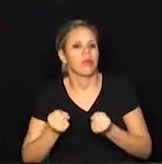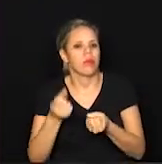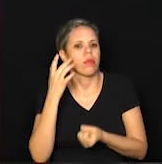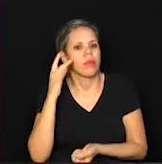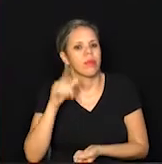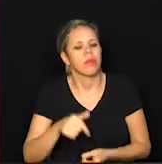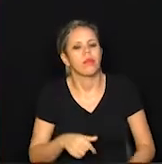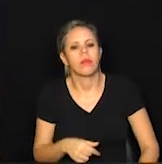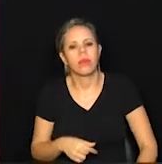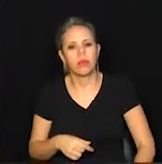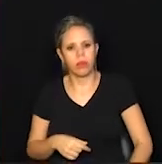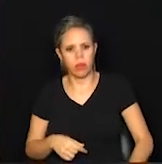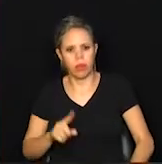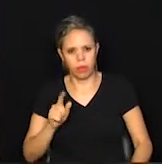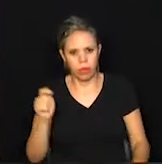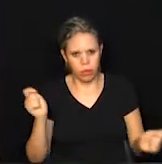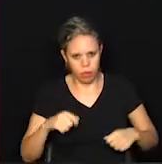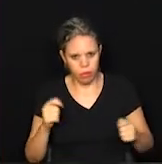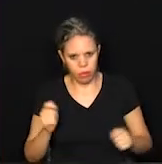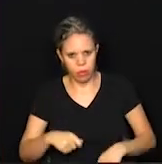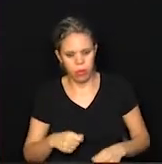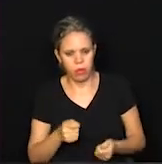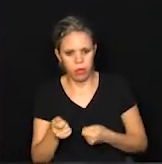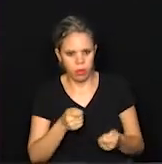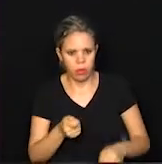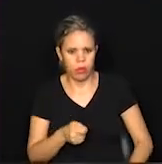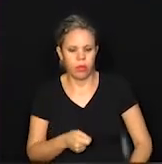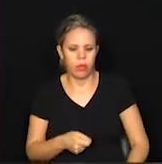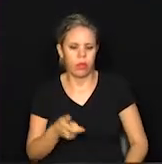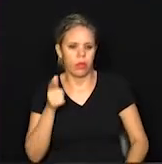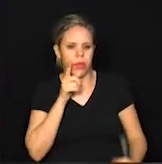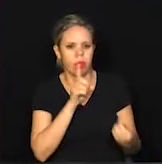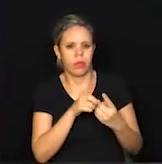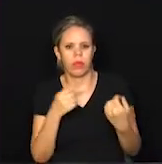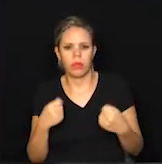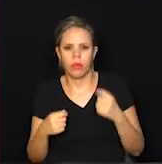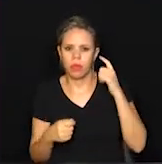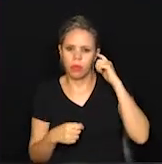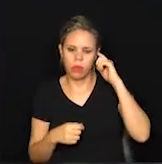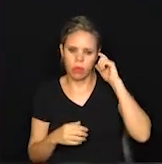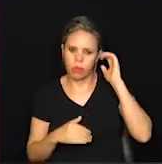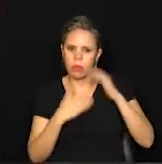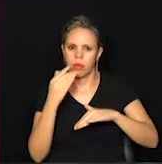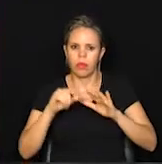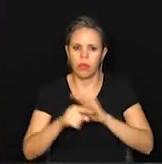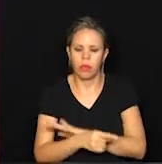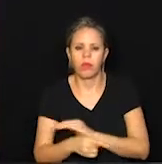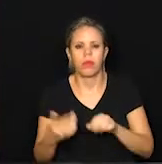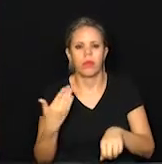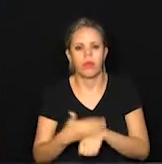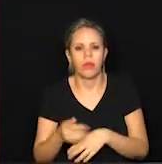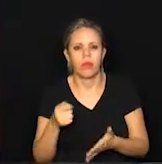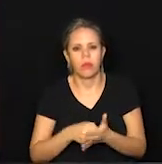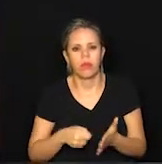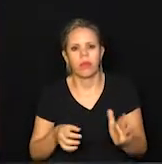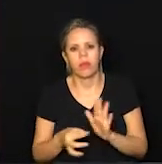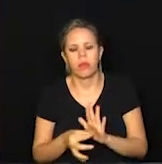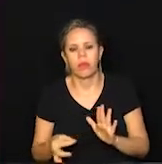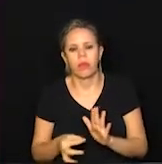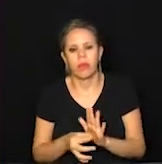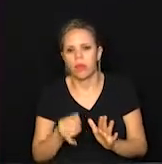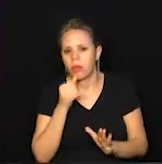que isso dará conta? Ou a gente precisa avançar muito mais, né, tanto do ponto de vista da